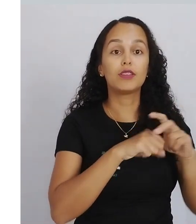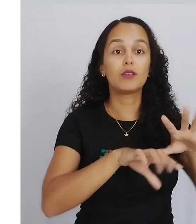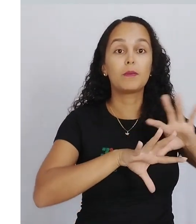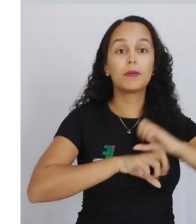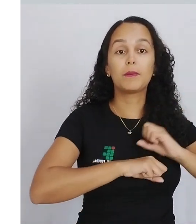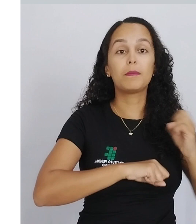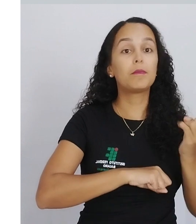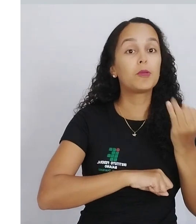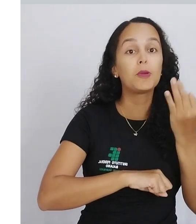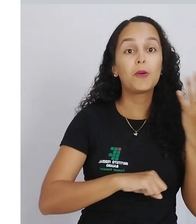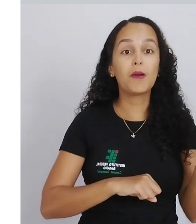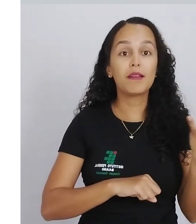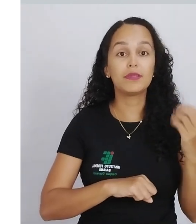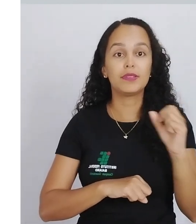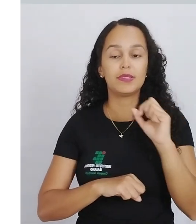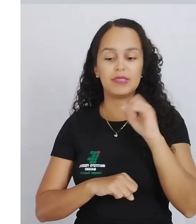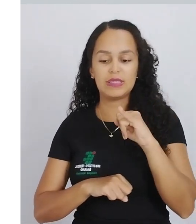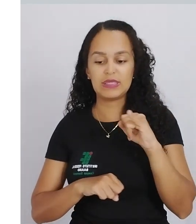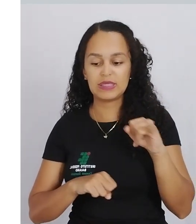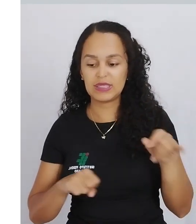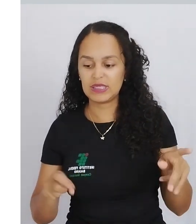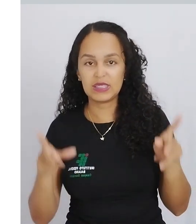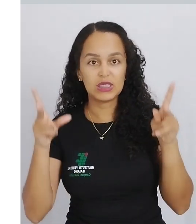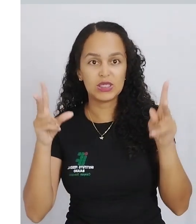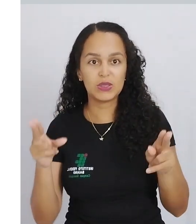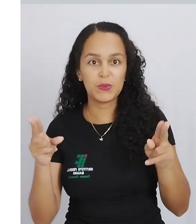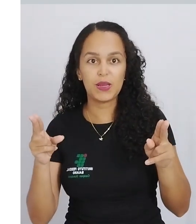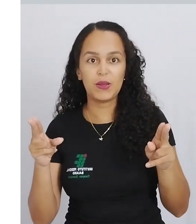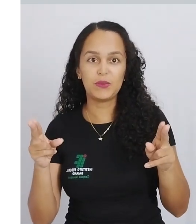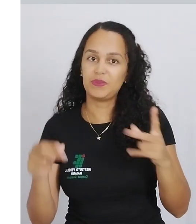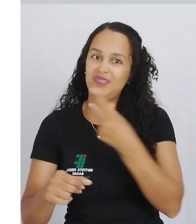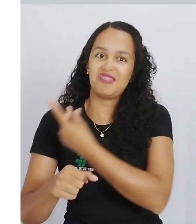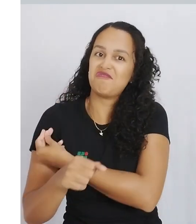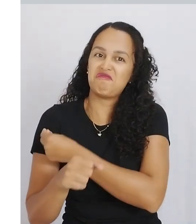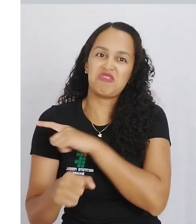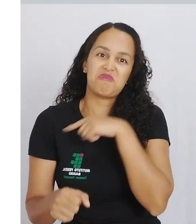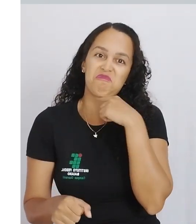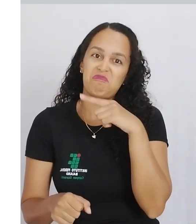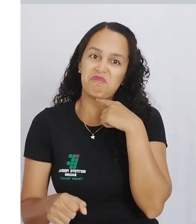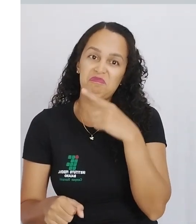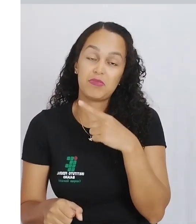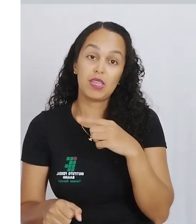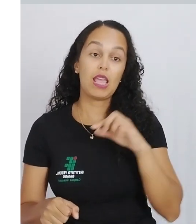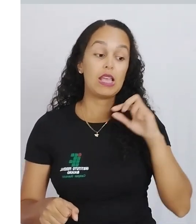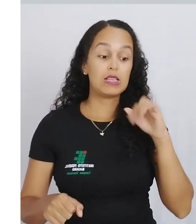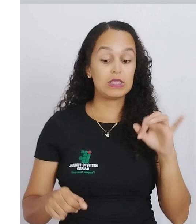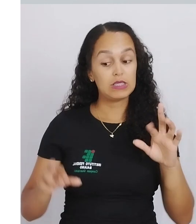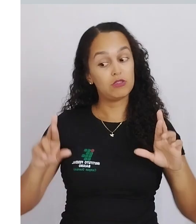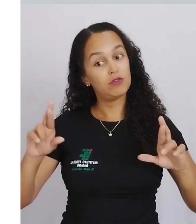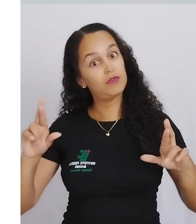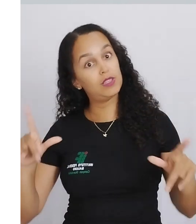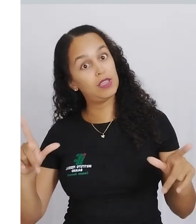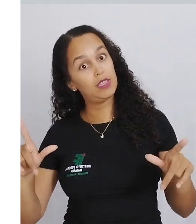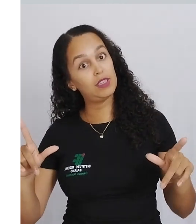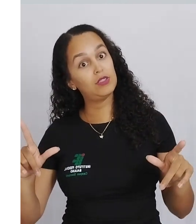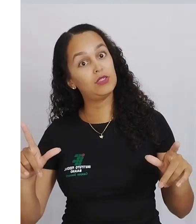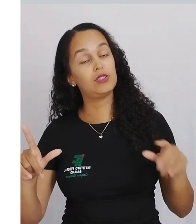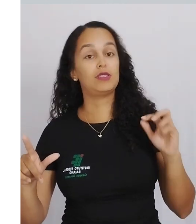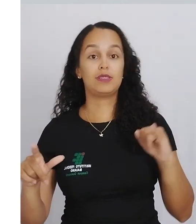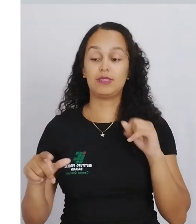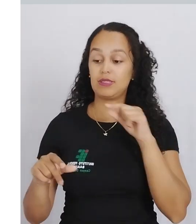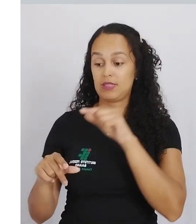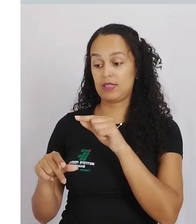se a proporção for igual, significa que a vacina não funciona nada. Agora, se a proporção é diferente, peraí,